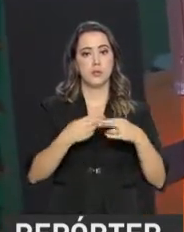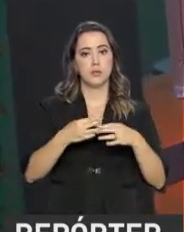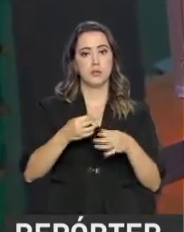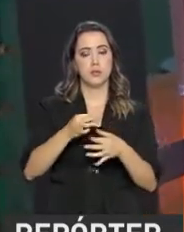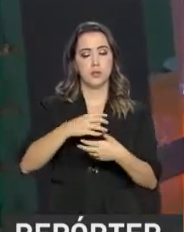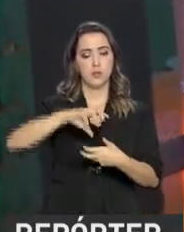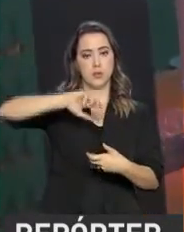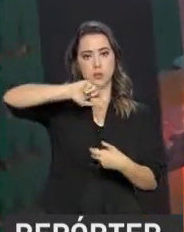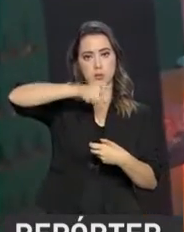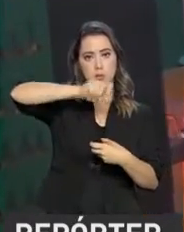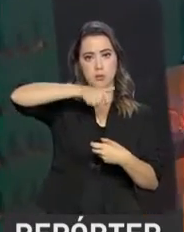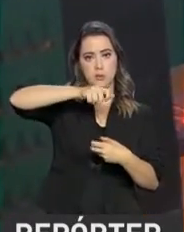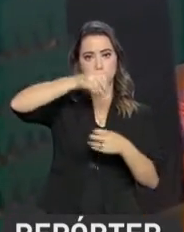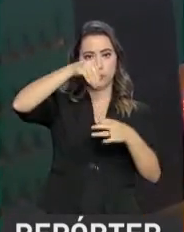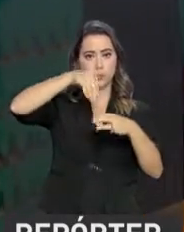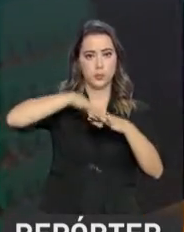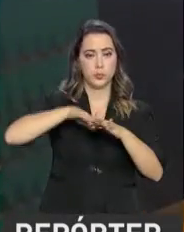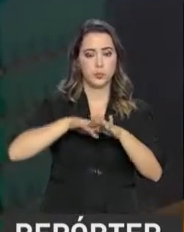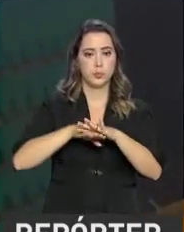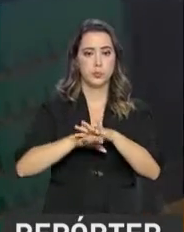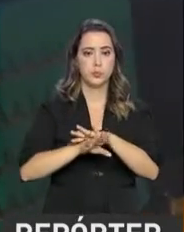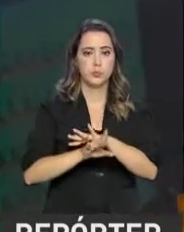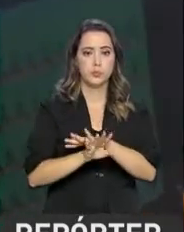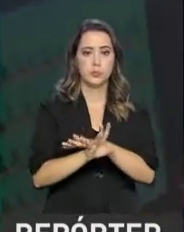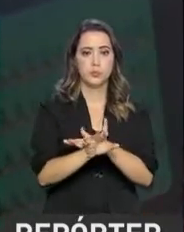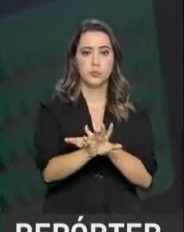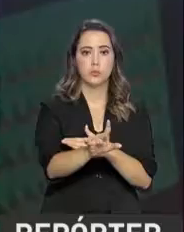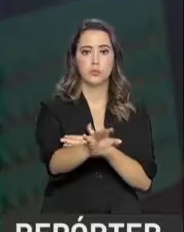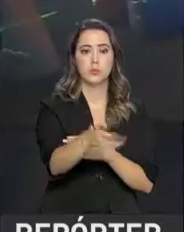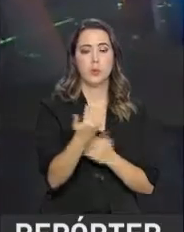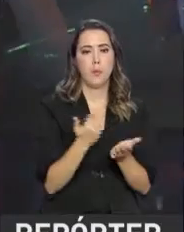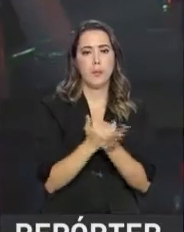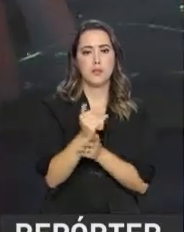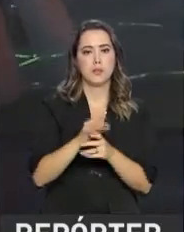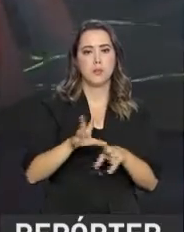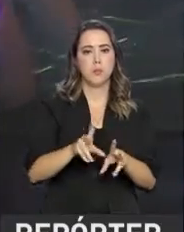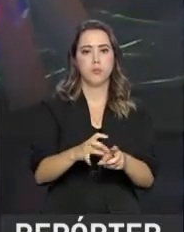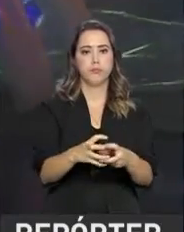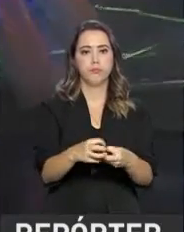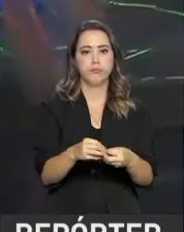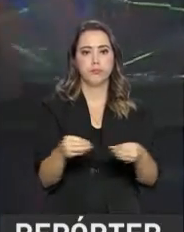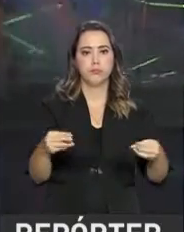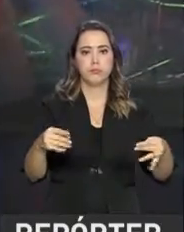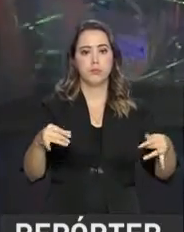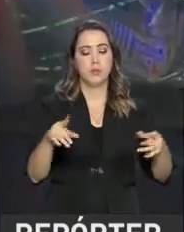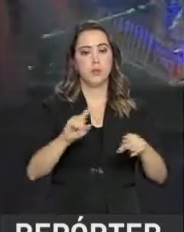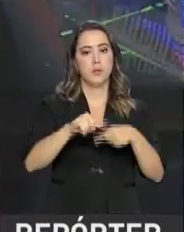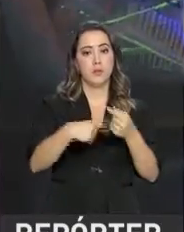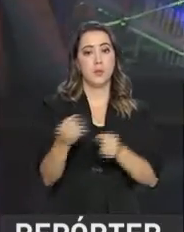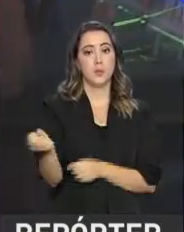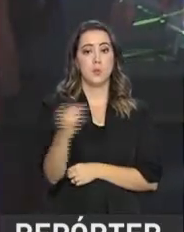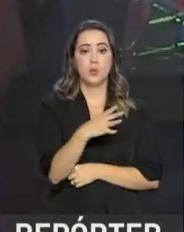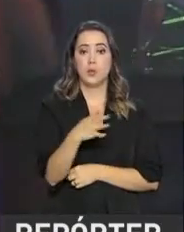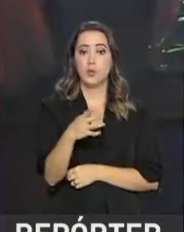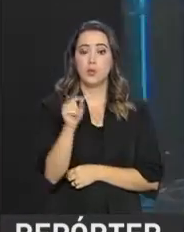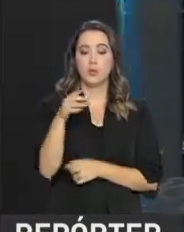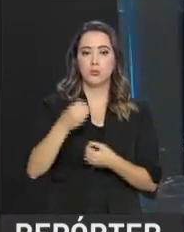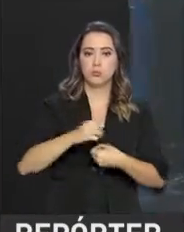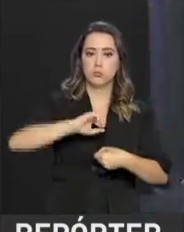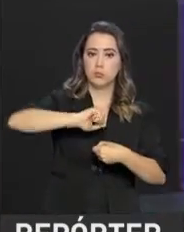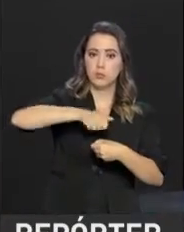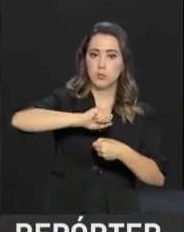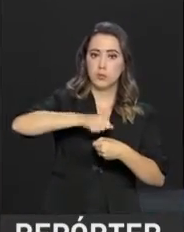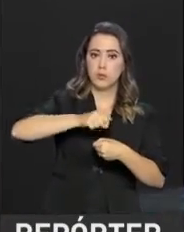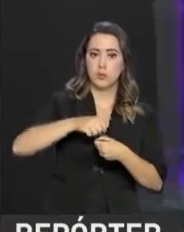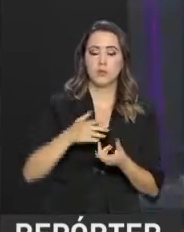pet o visitante acompanha desde a trituração do plástico passando pela fabricação de uma nova embalagem até o